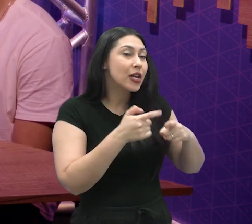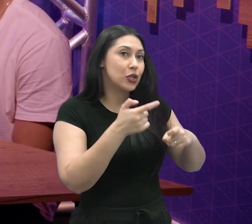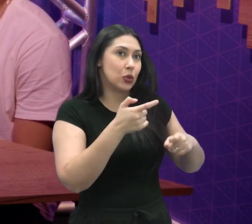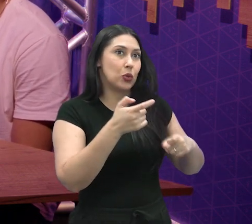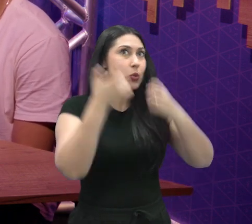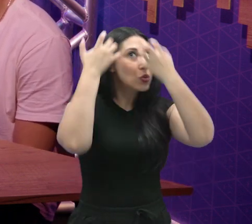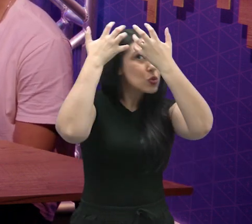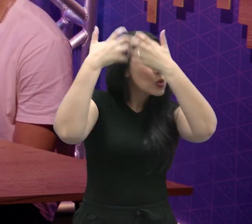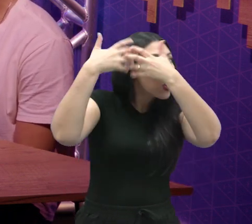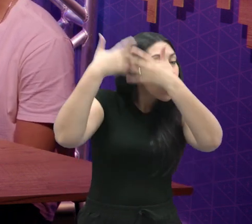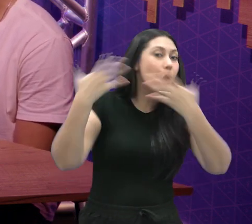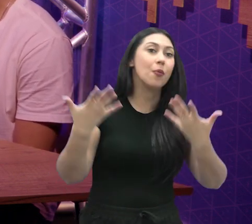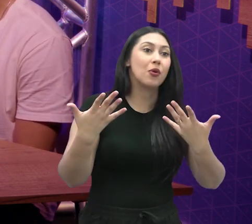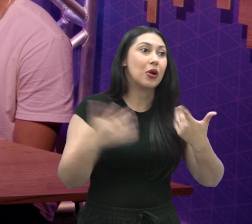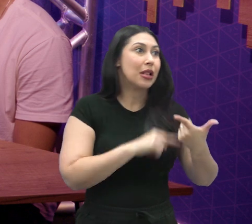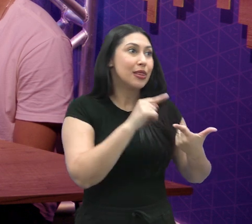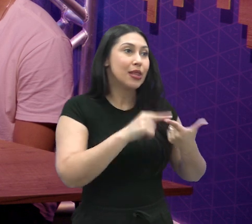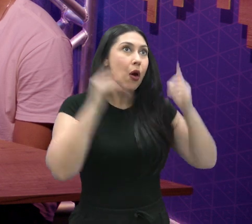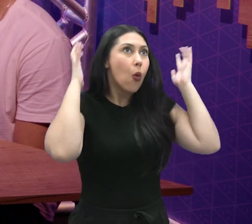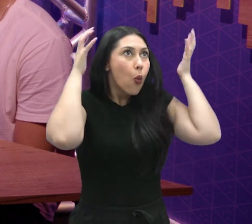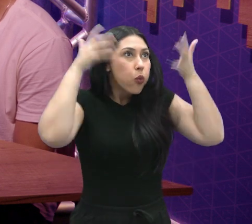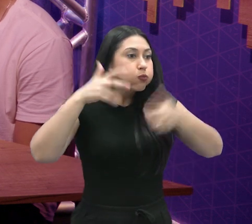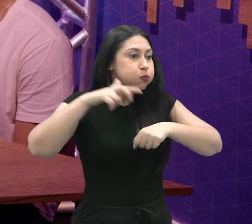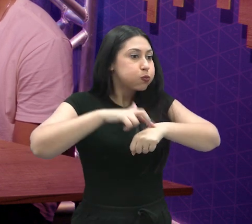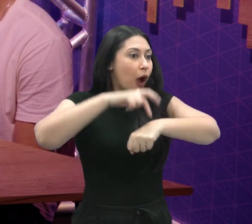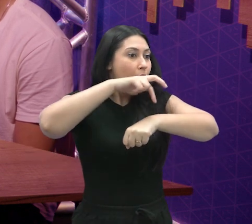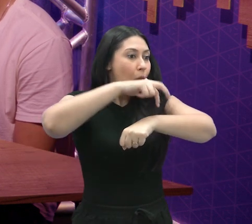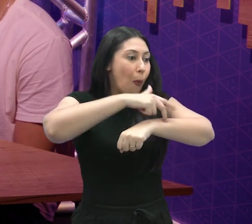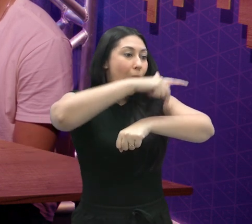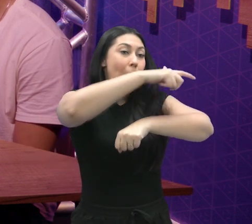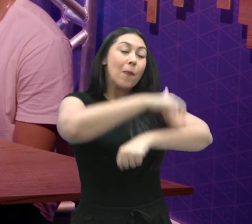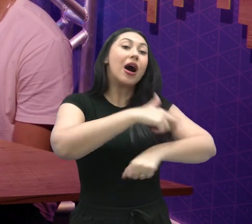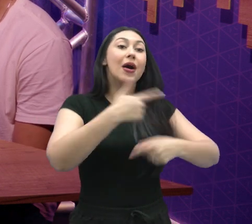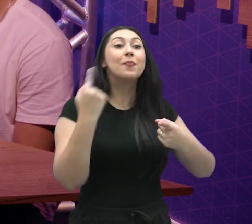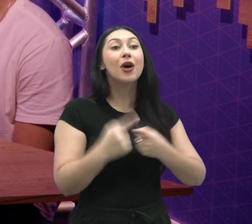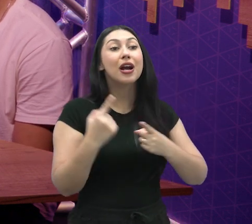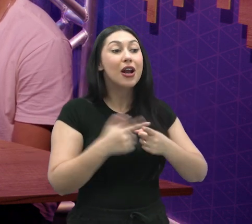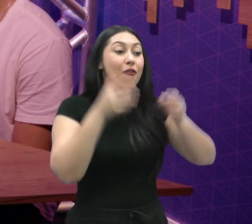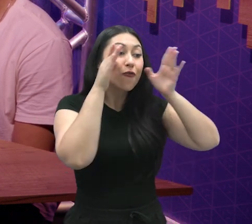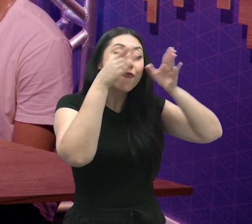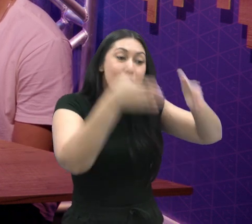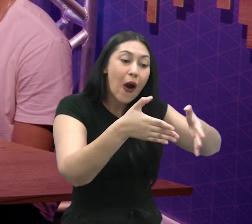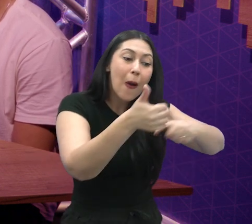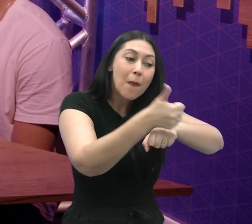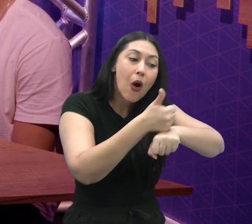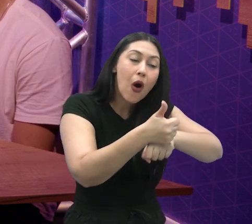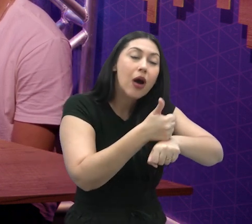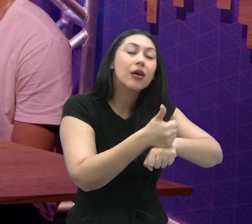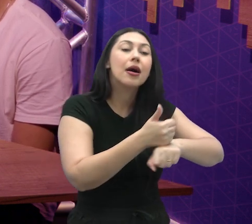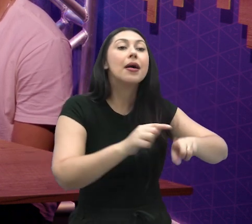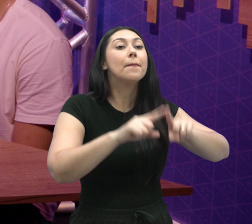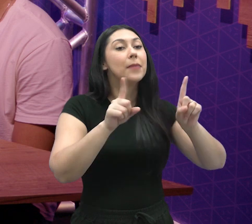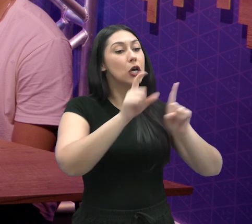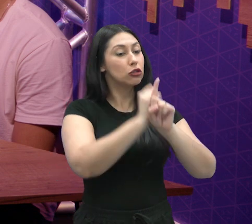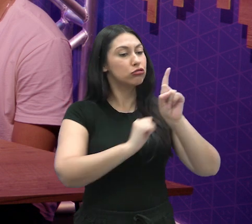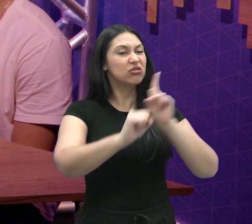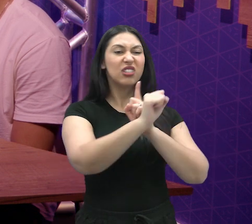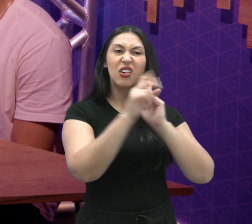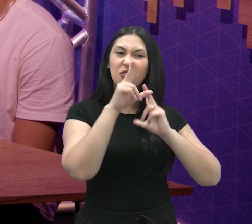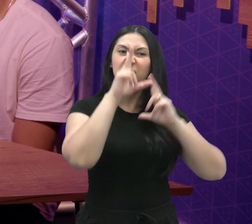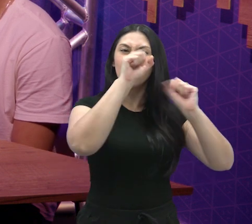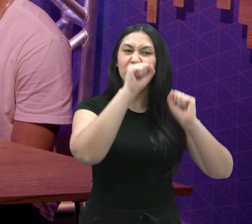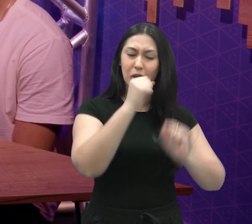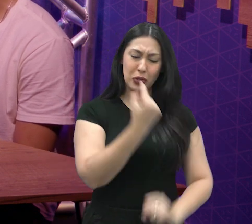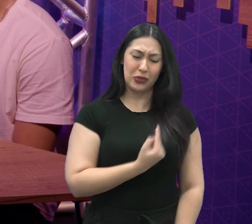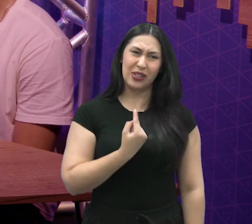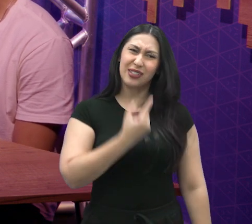neurologistas, tem astronautas, então a gente foi capaz de, né, aperfeiçoar técnicas, mas a gente ficou forte como sociedade,